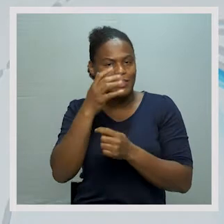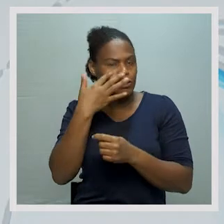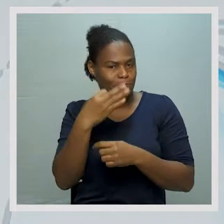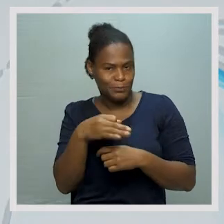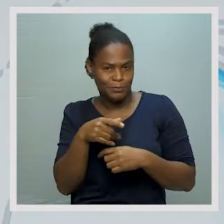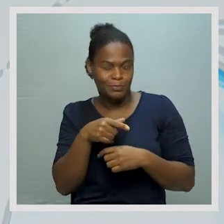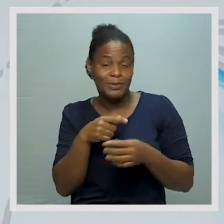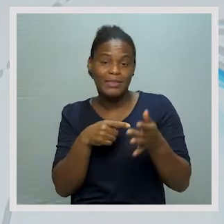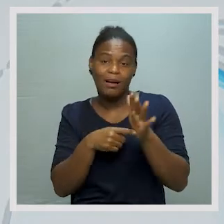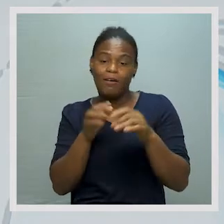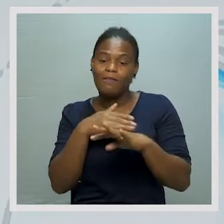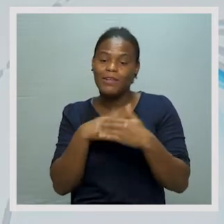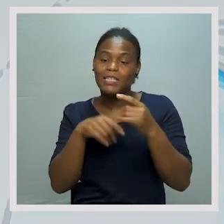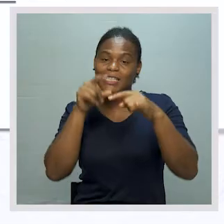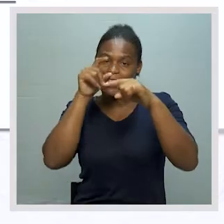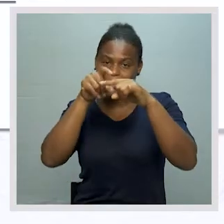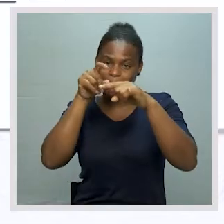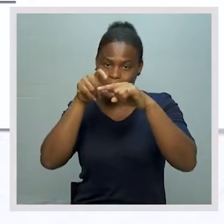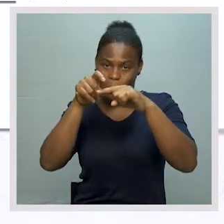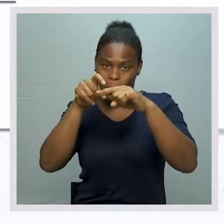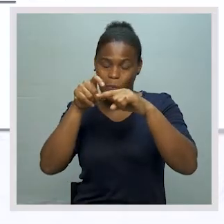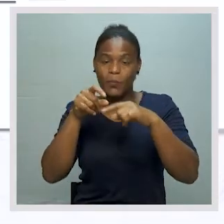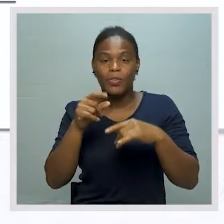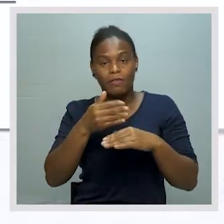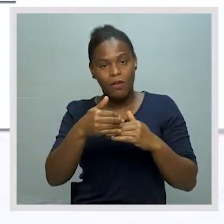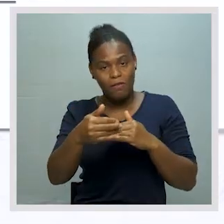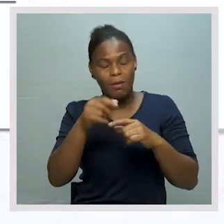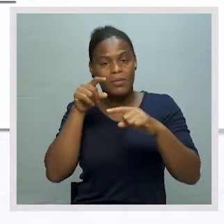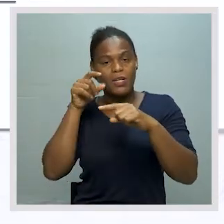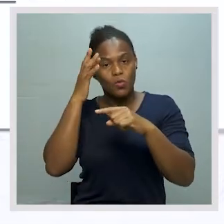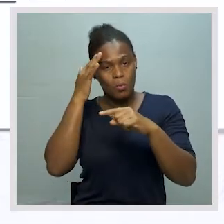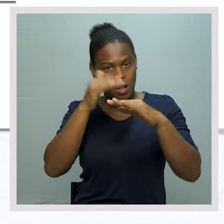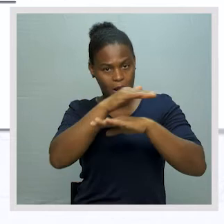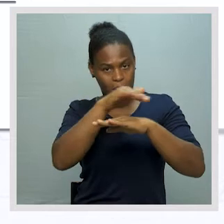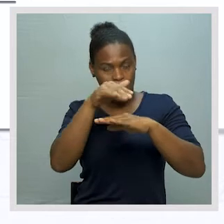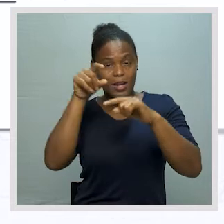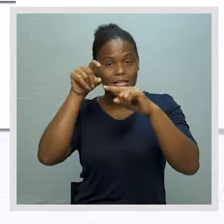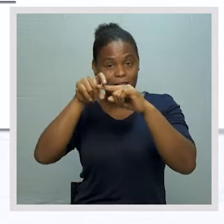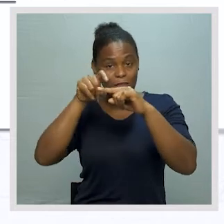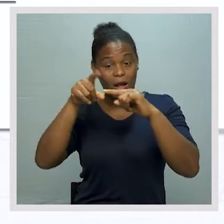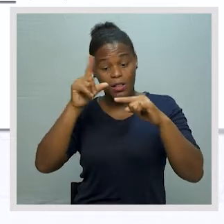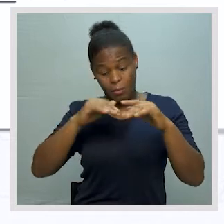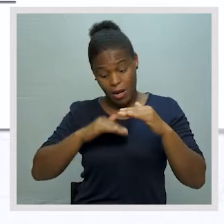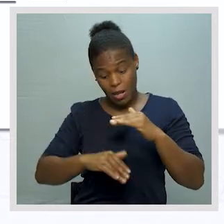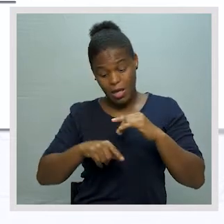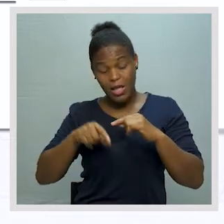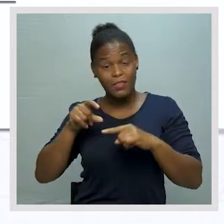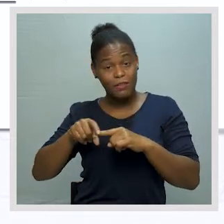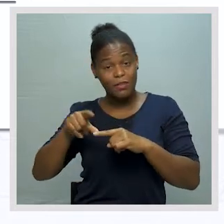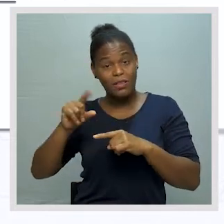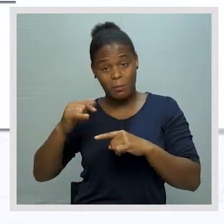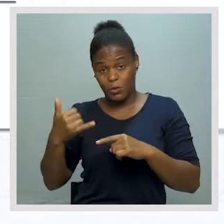Então, efetuando a divisão, vamos dividir o numerador e o denominador